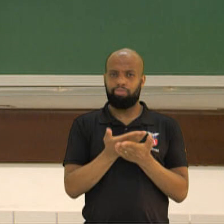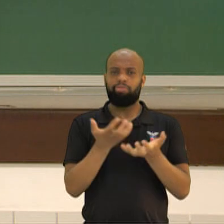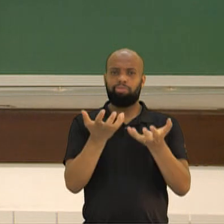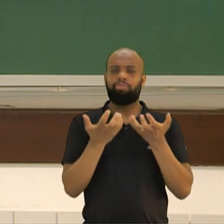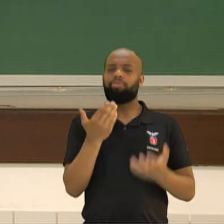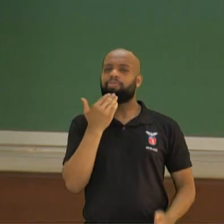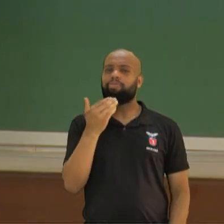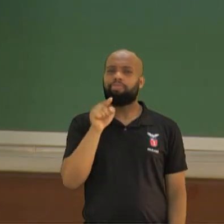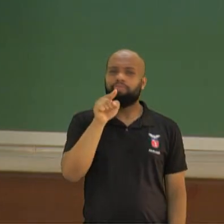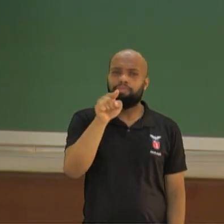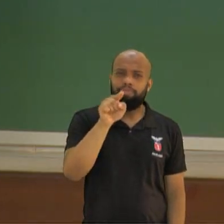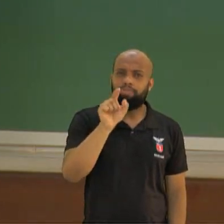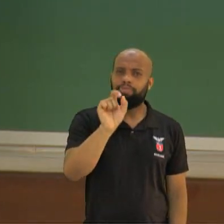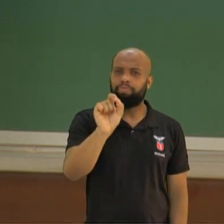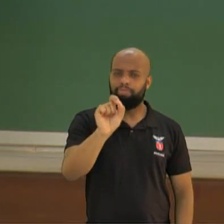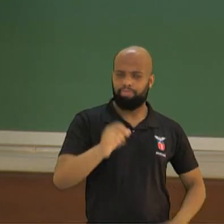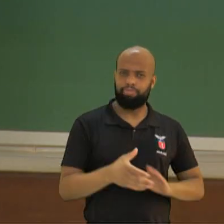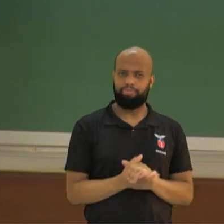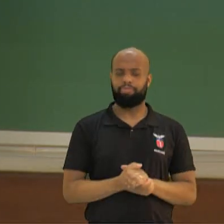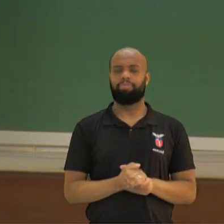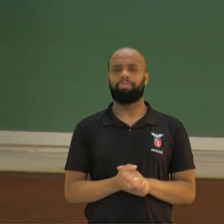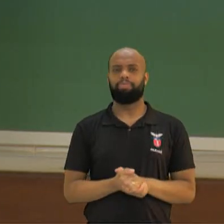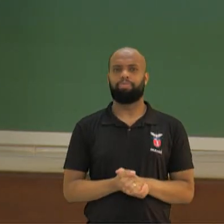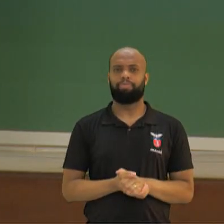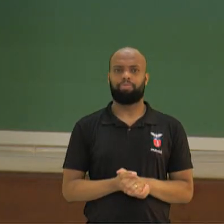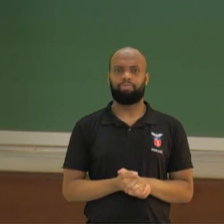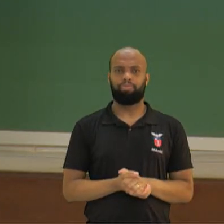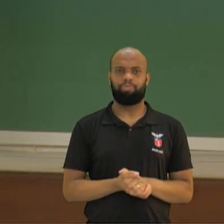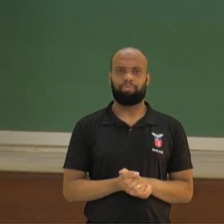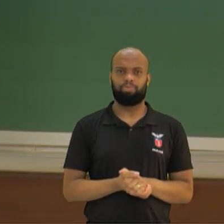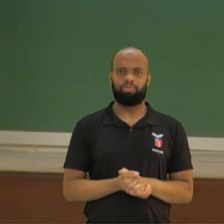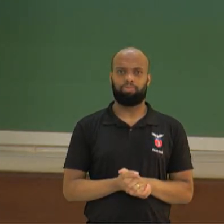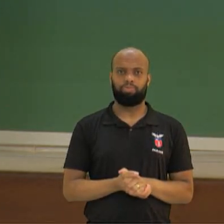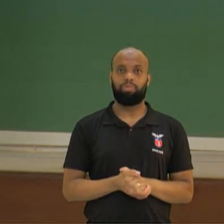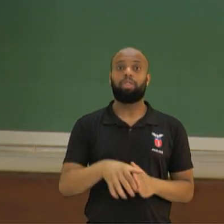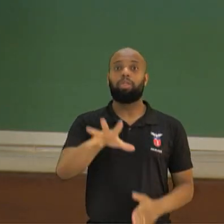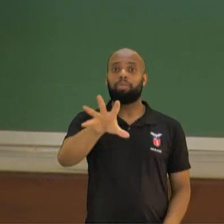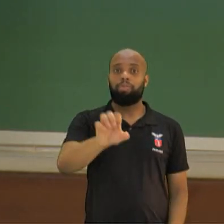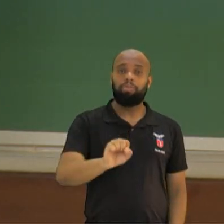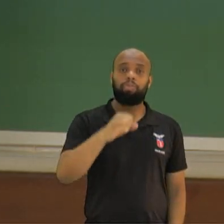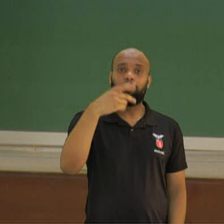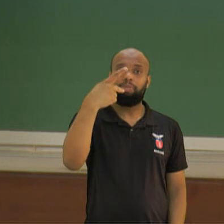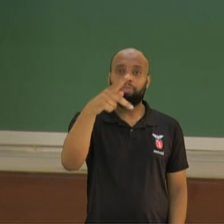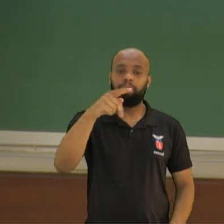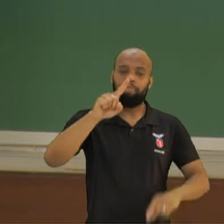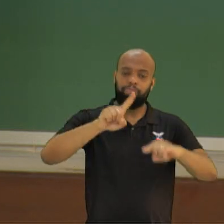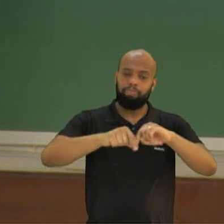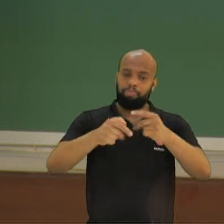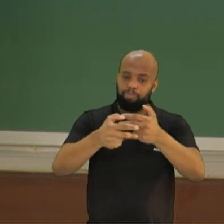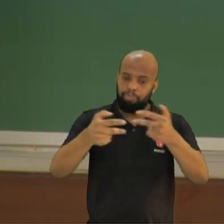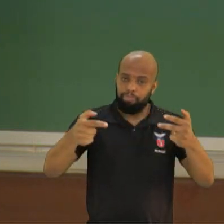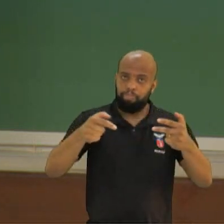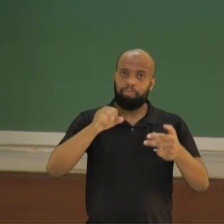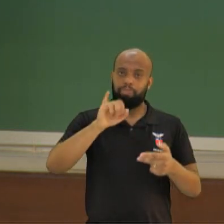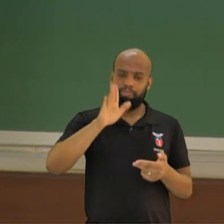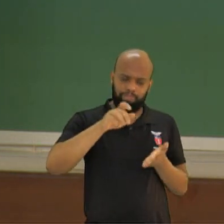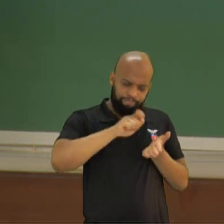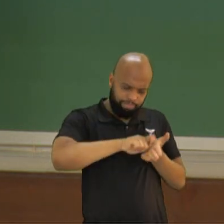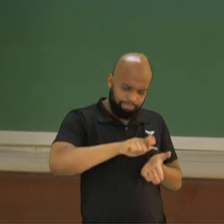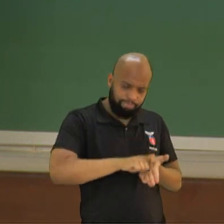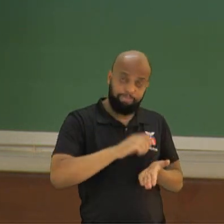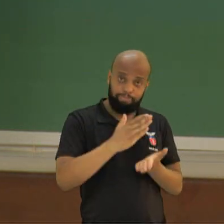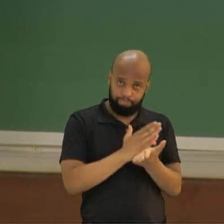de pedir a vocês que peguem o material de apoio, quem fez as anotações. Eu lembro